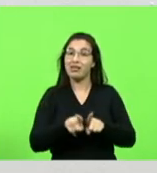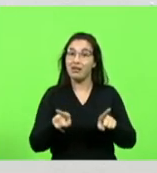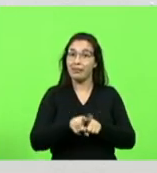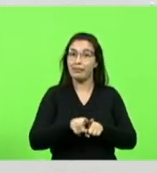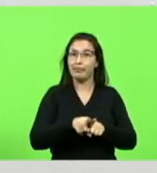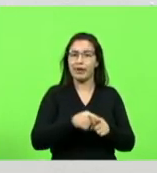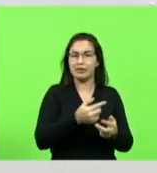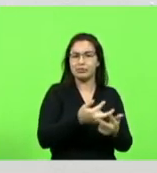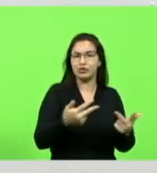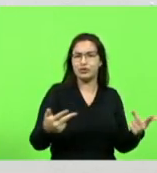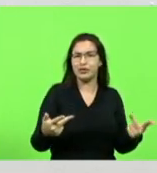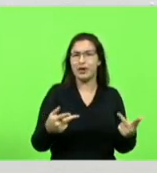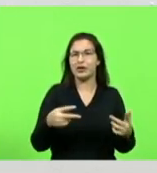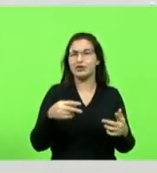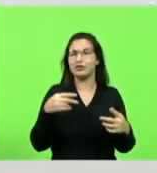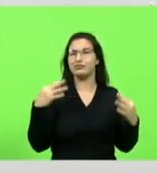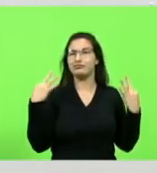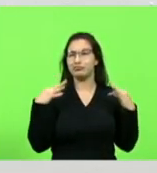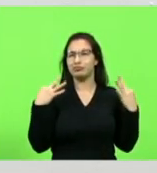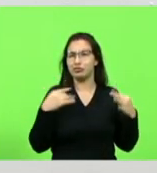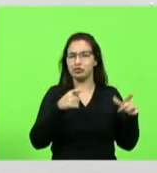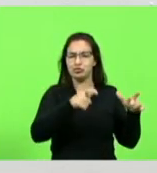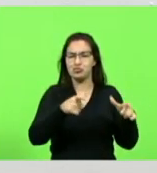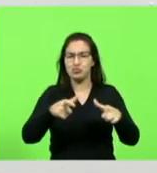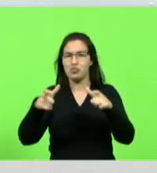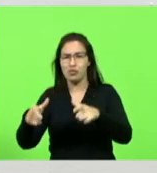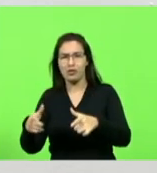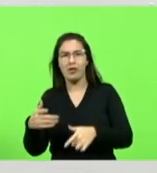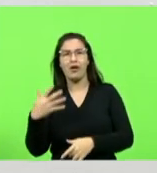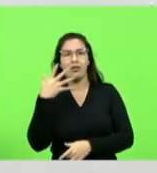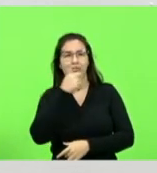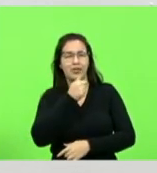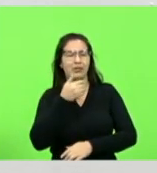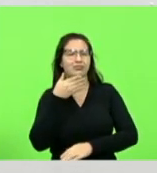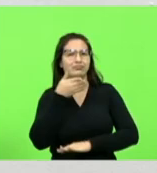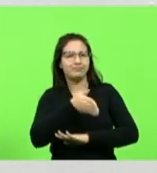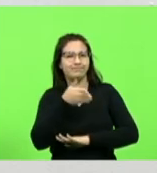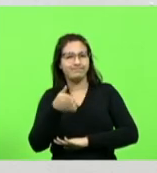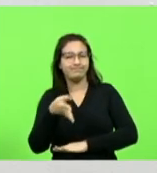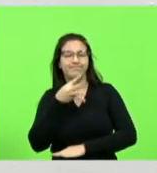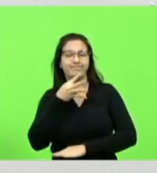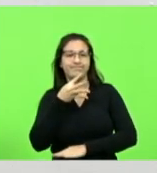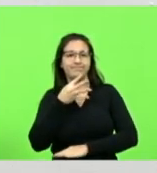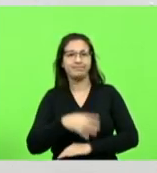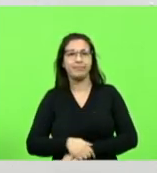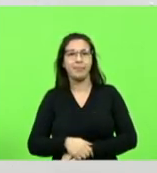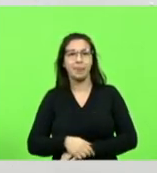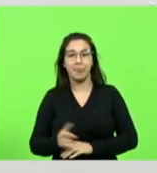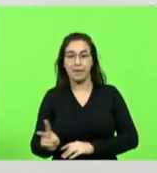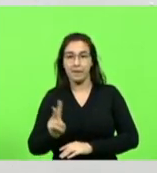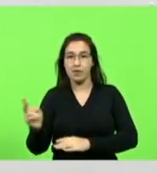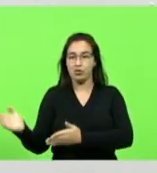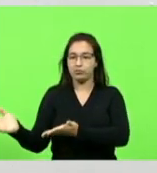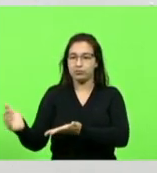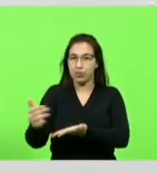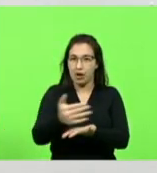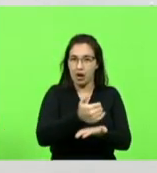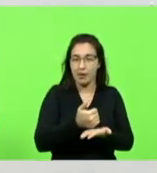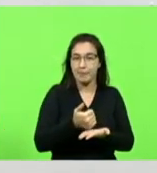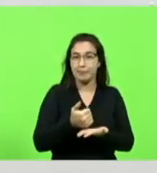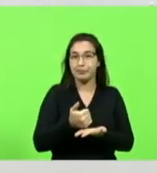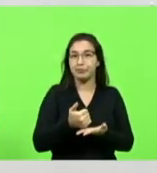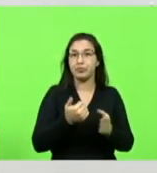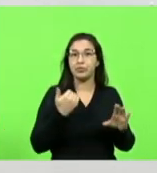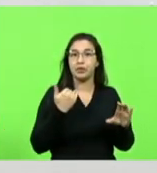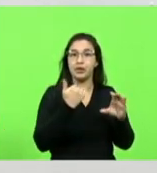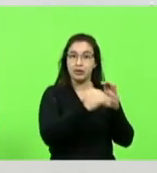dos municípios integrantes da rota. Os valores arrecadados na comercialização desse passaporte serão